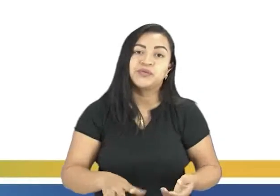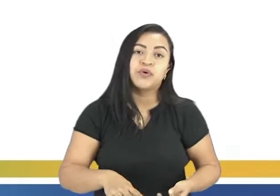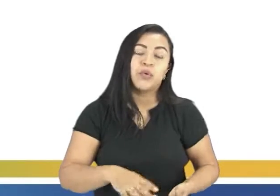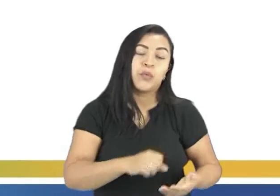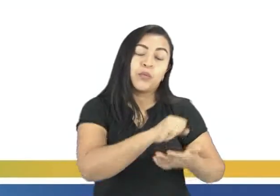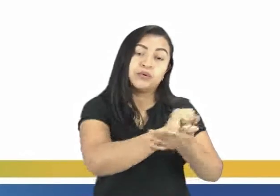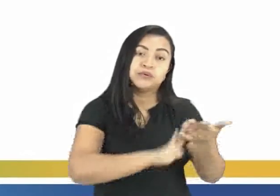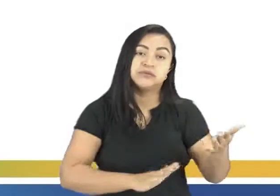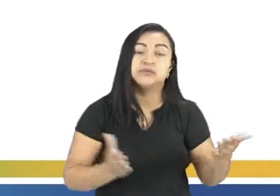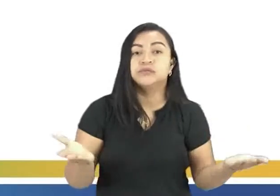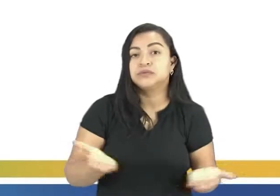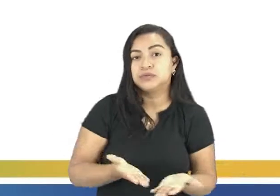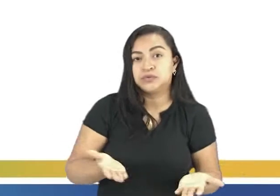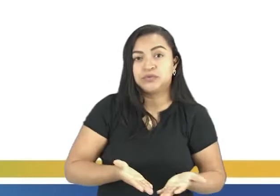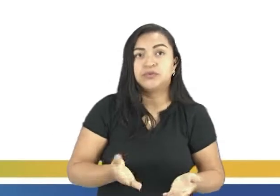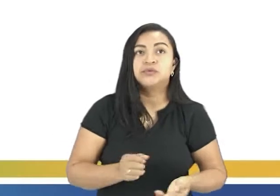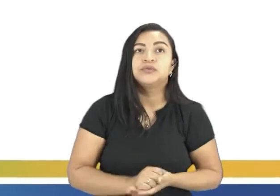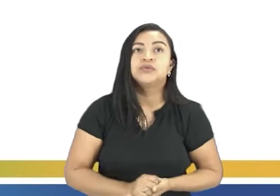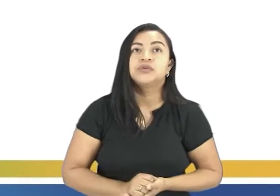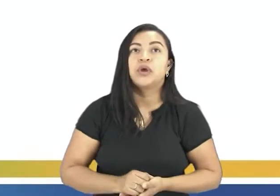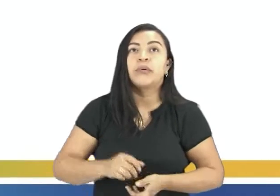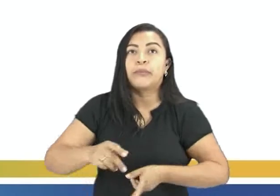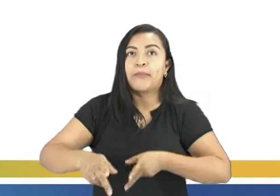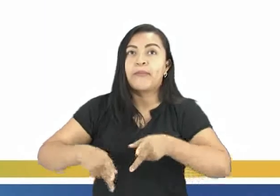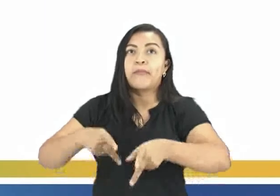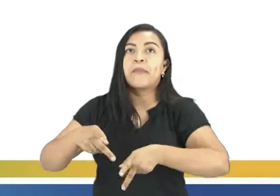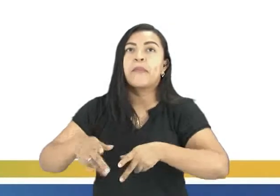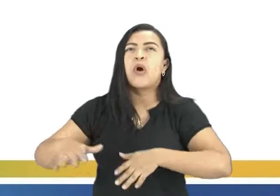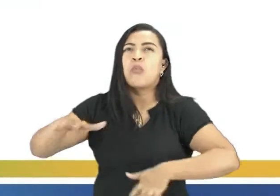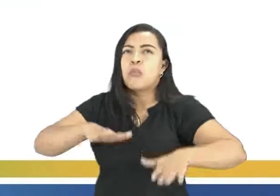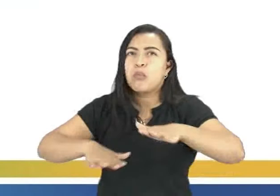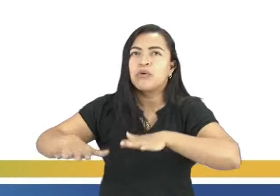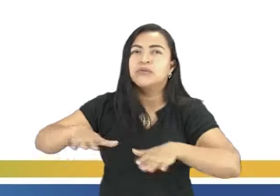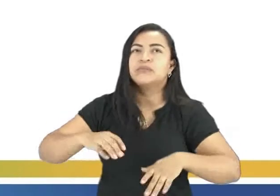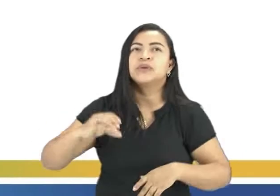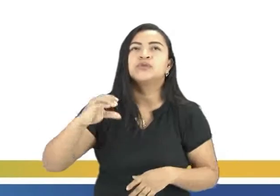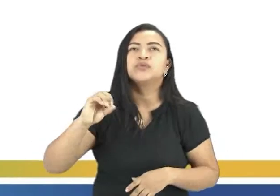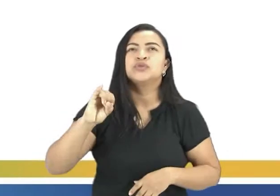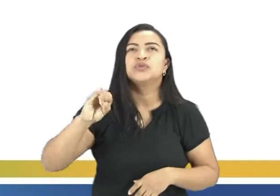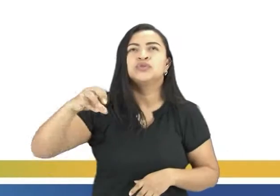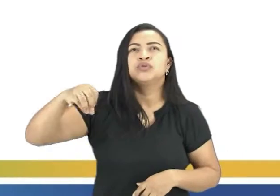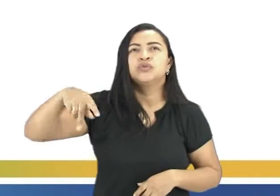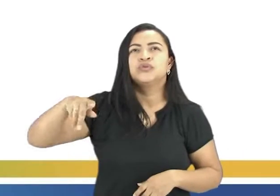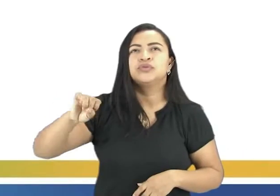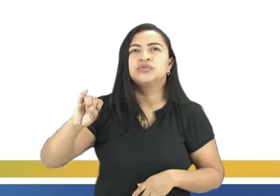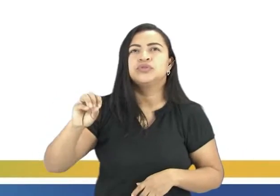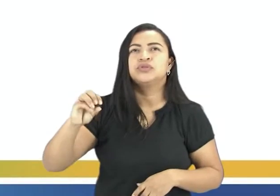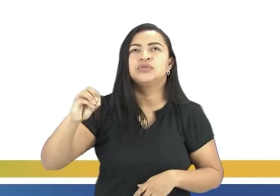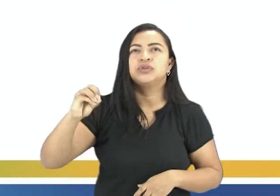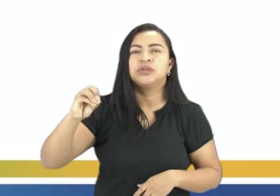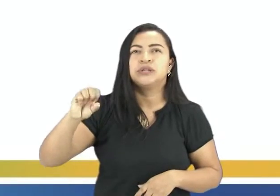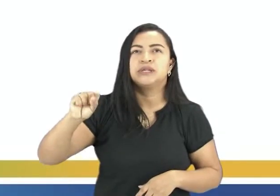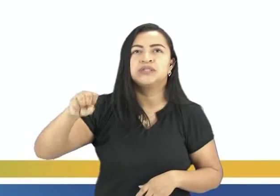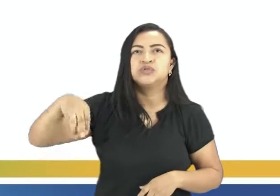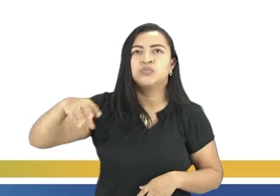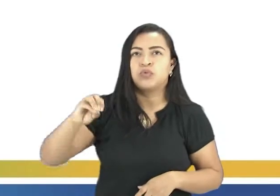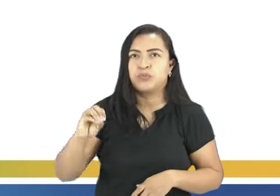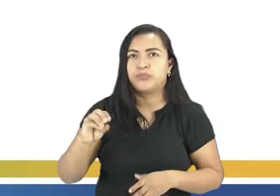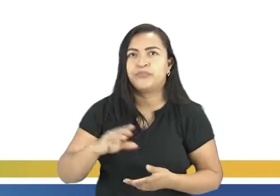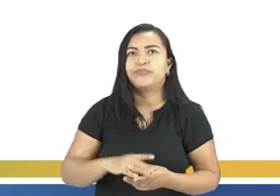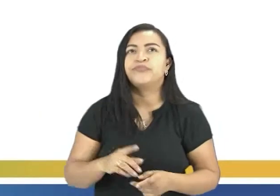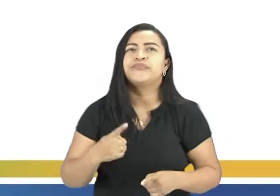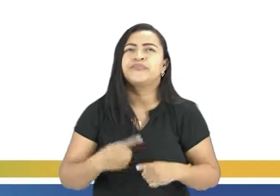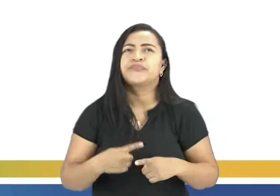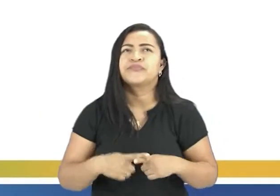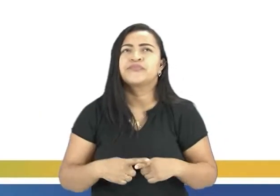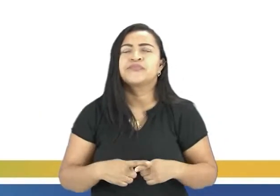exercitando ligado ao movimento sionista, né? Nós temos um texto base que fala justamente sobre a construção do sionismo. Vamos lá.